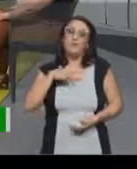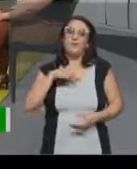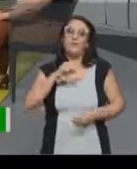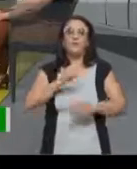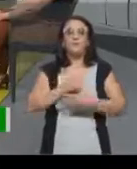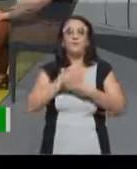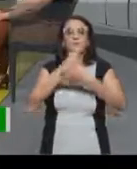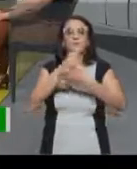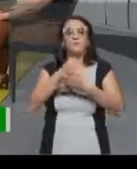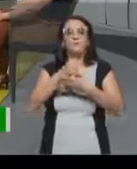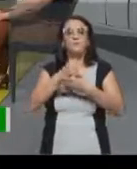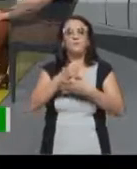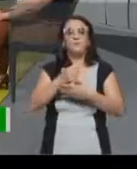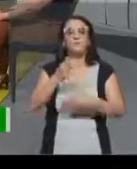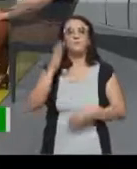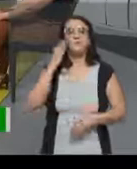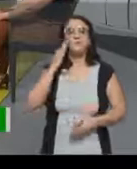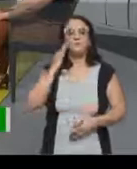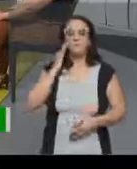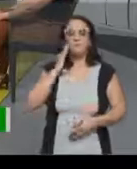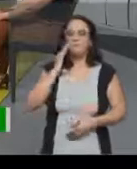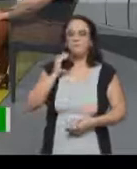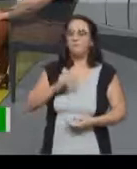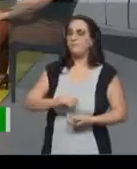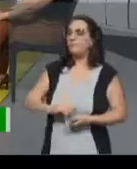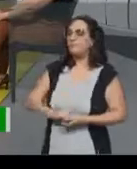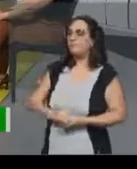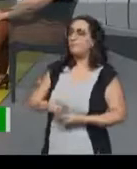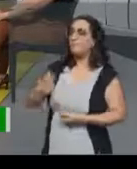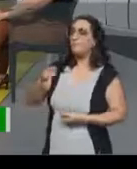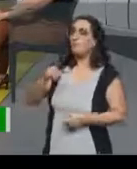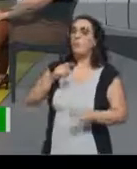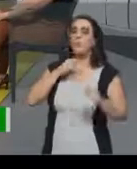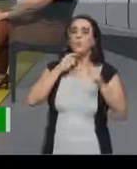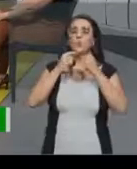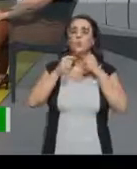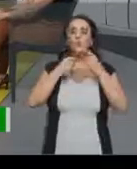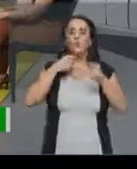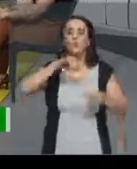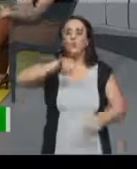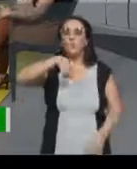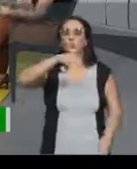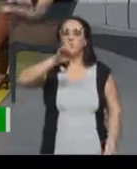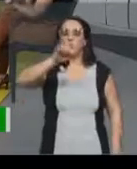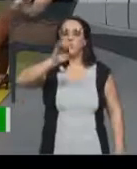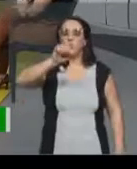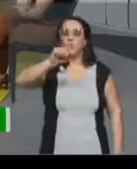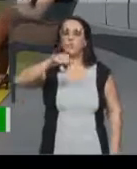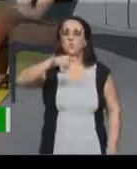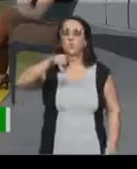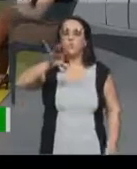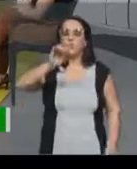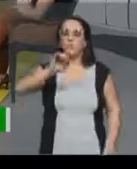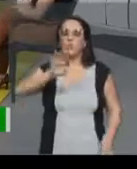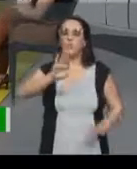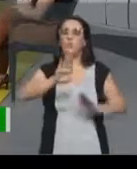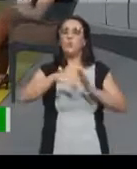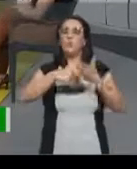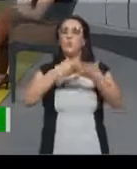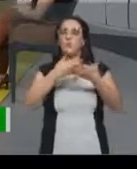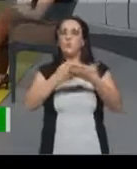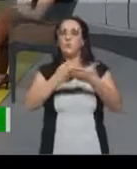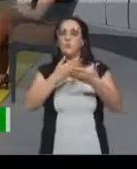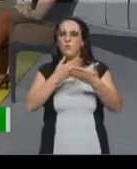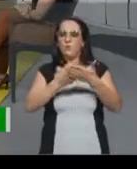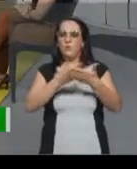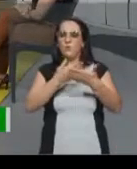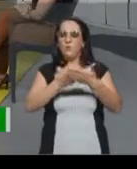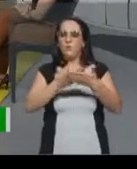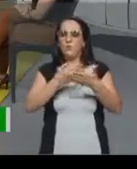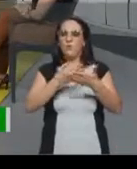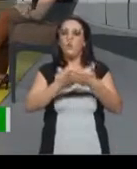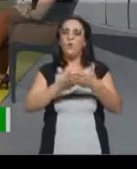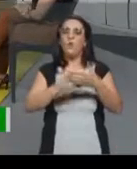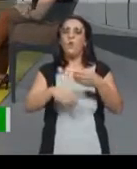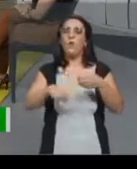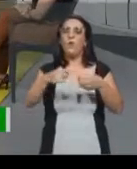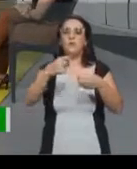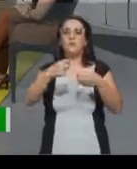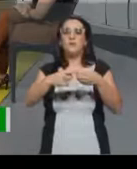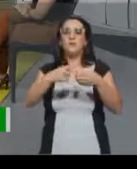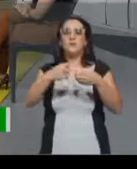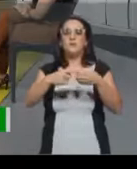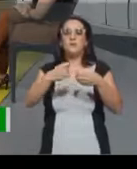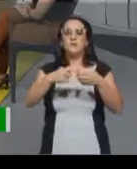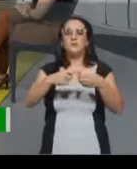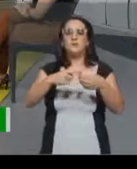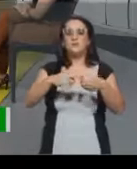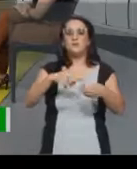nossa próxima dúvida é do João Pedro Viana de Souza, ele é estudante da Escola Estadual Nelson de Sena, no